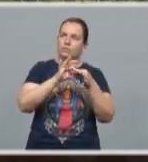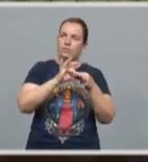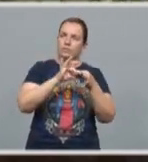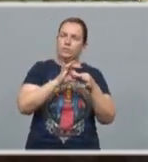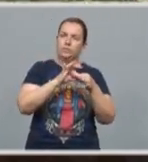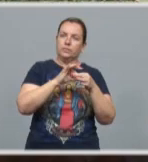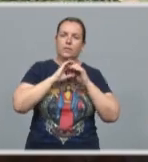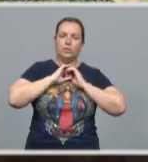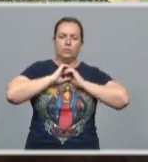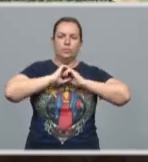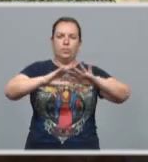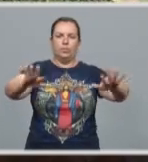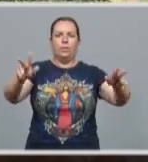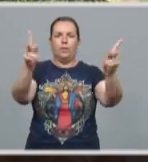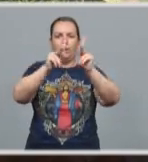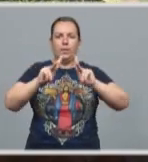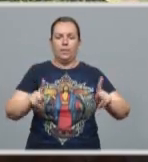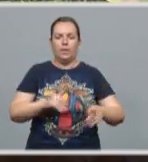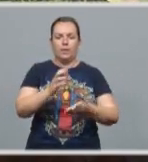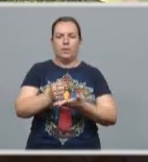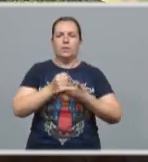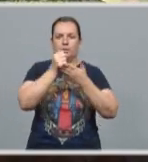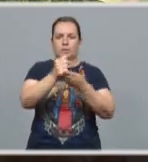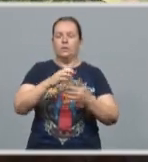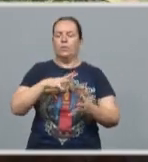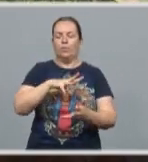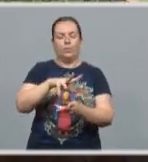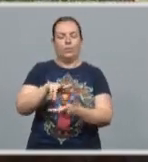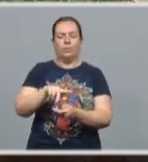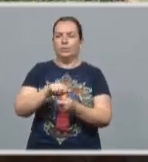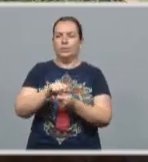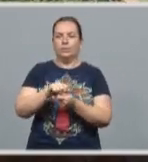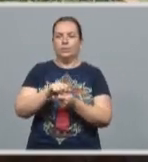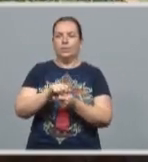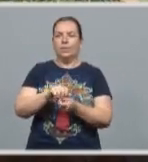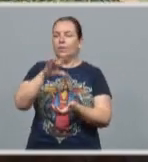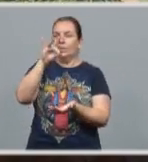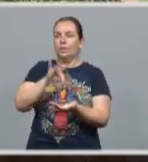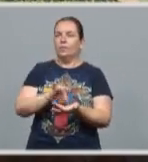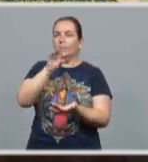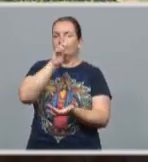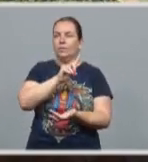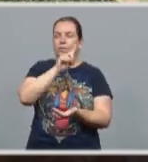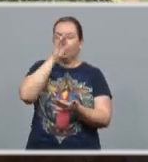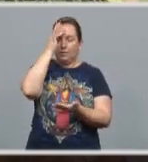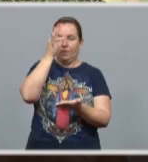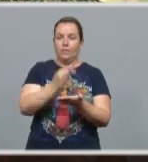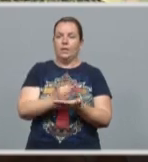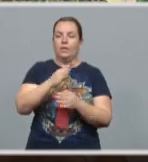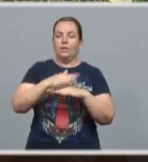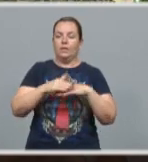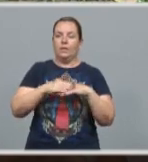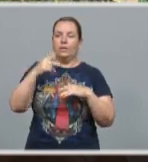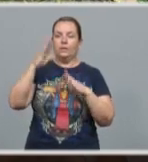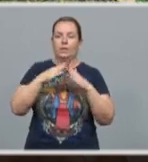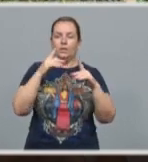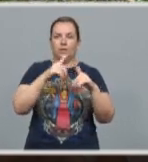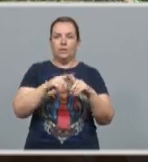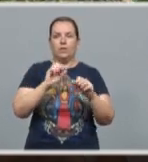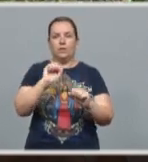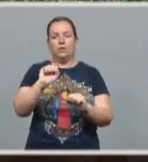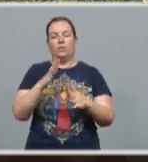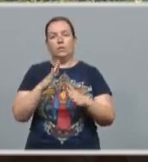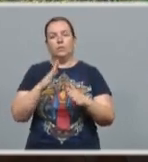reconciliação estenda a paz e a salvação ao mundo inteiro. Confirmai na fé e na caridade a vossa igreja